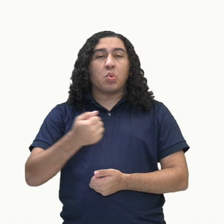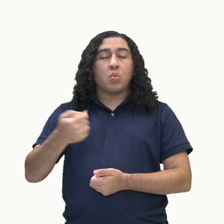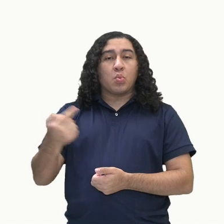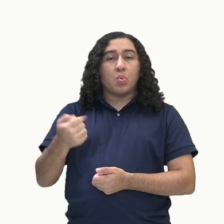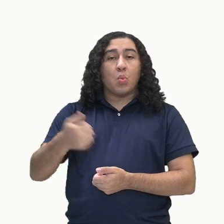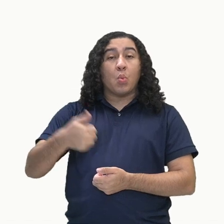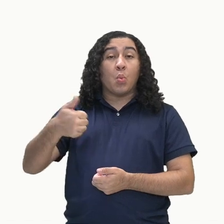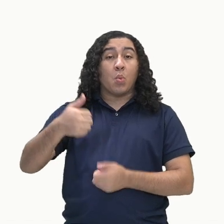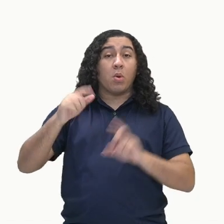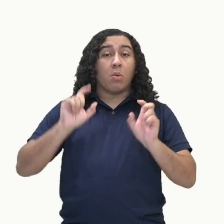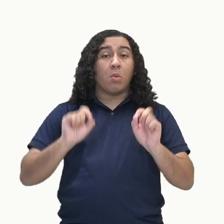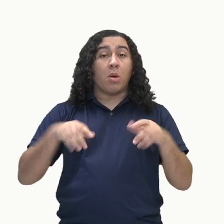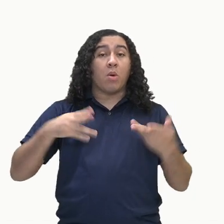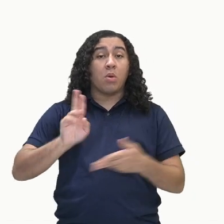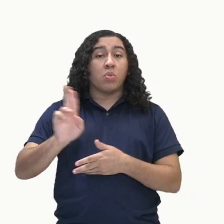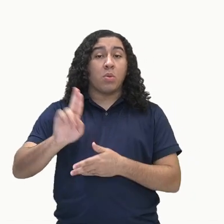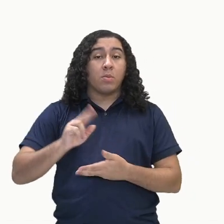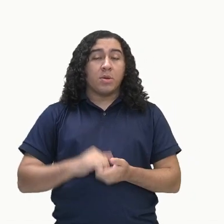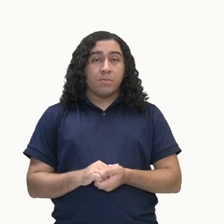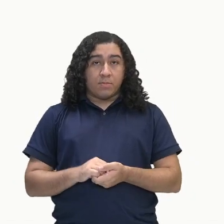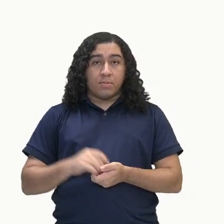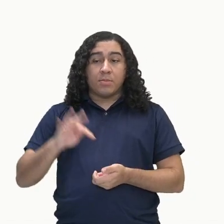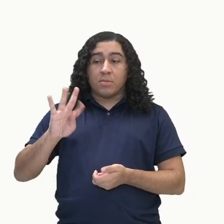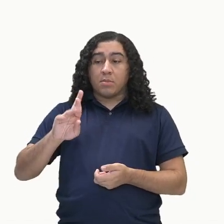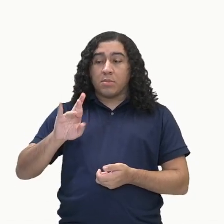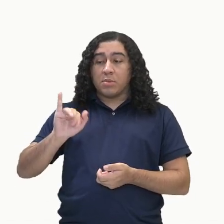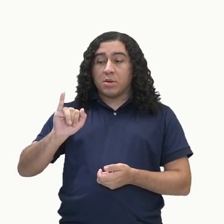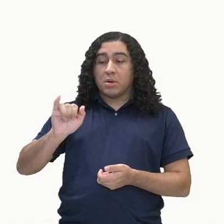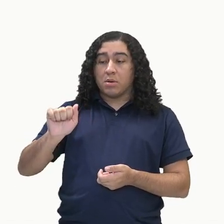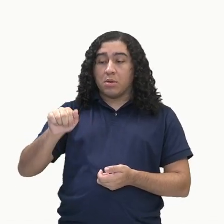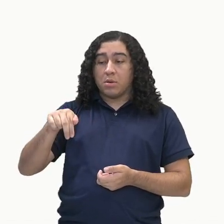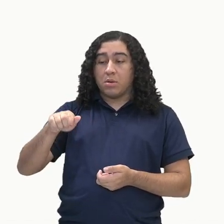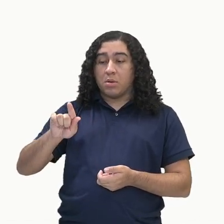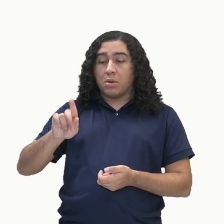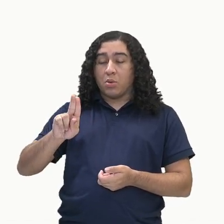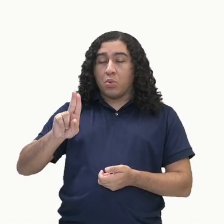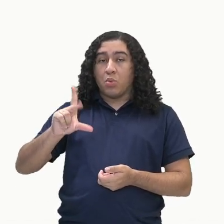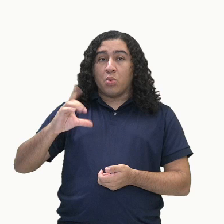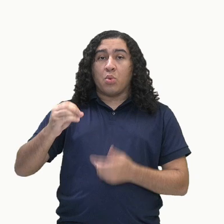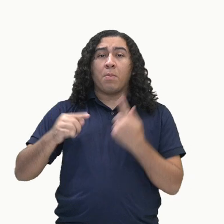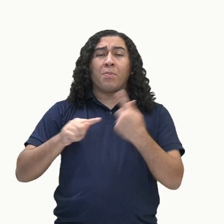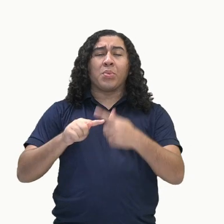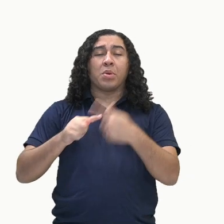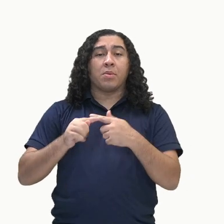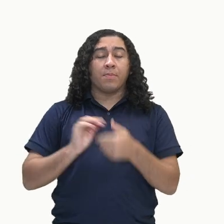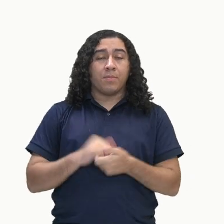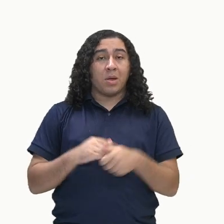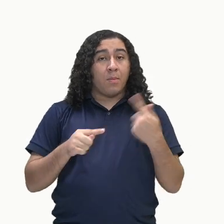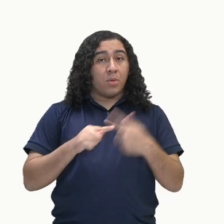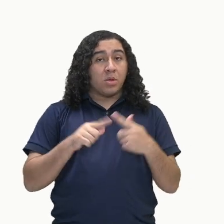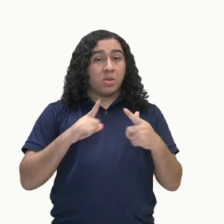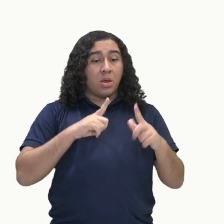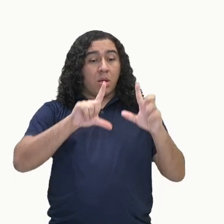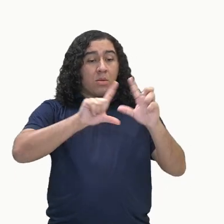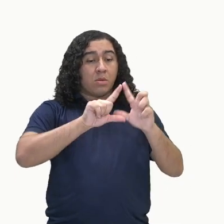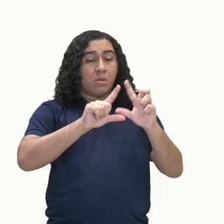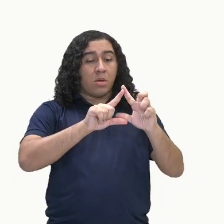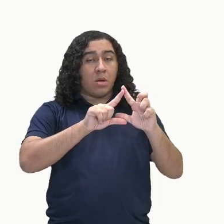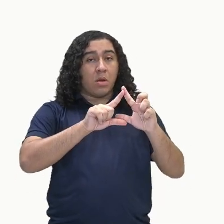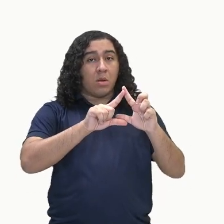é o quê? É um triângulo. Por que que ele é um triângulo? Porque ele é um polígono